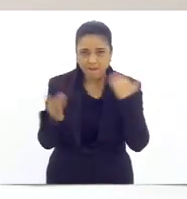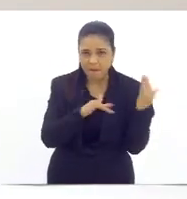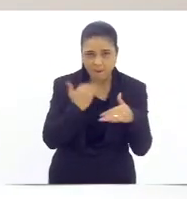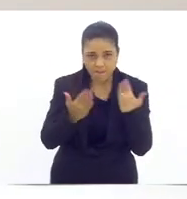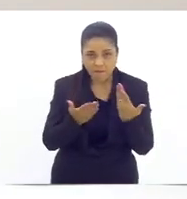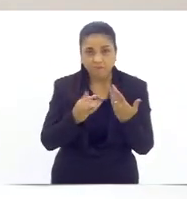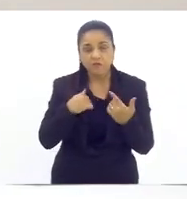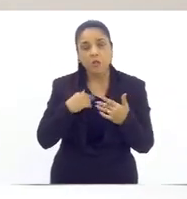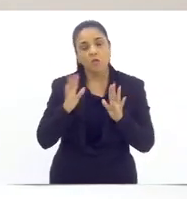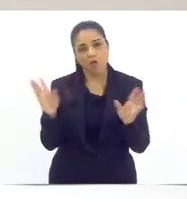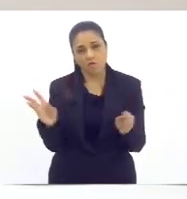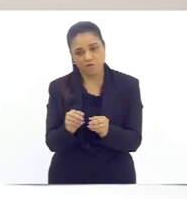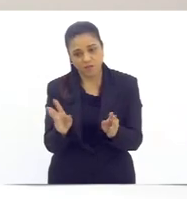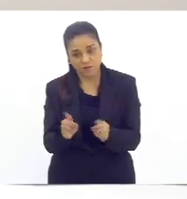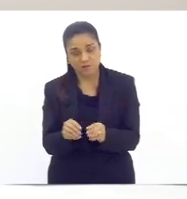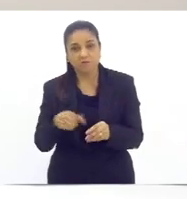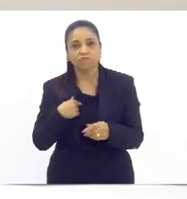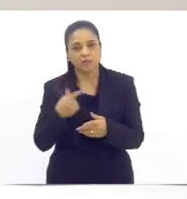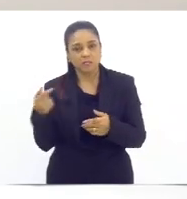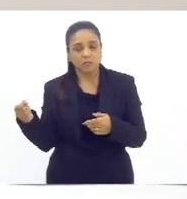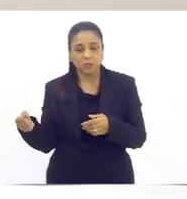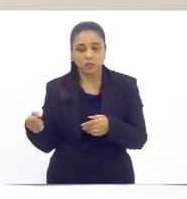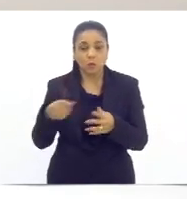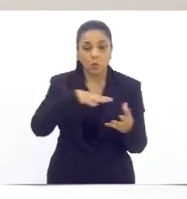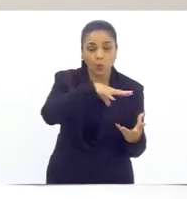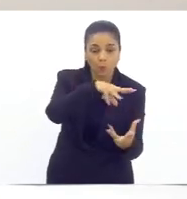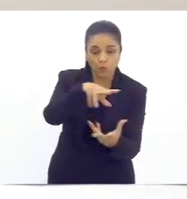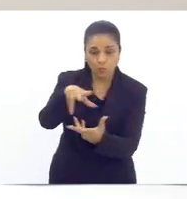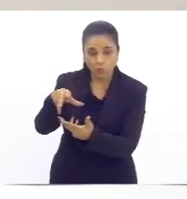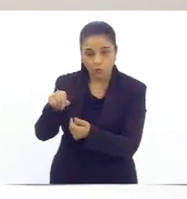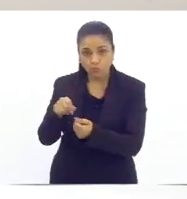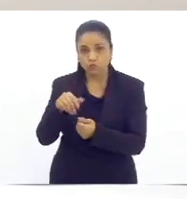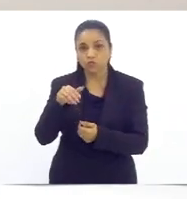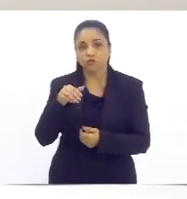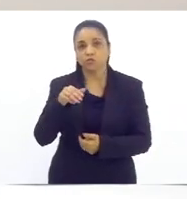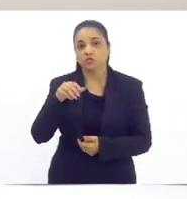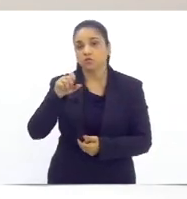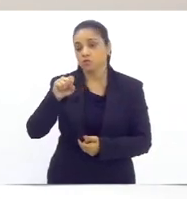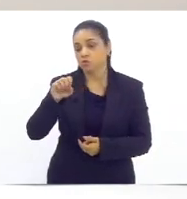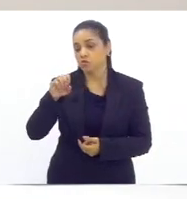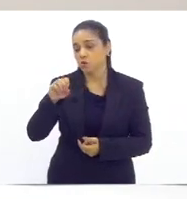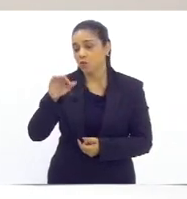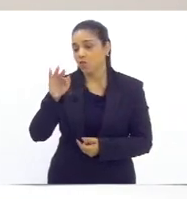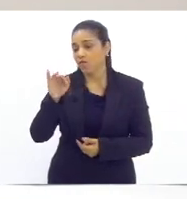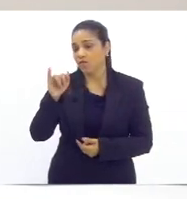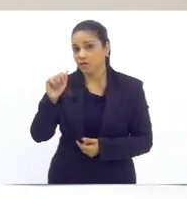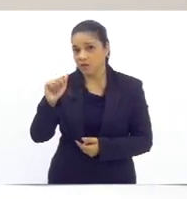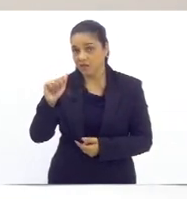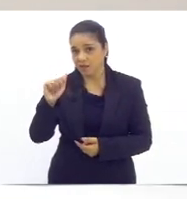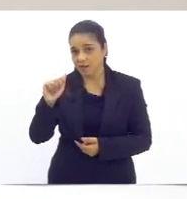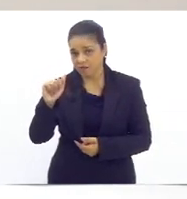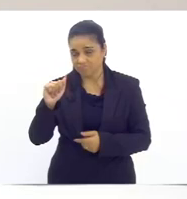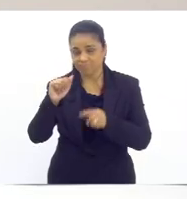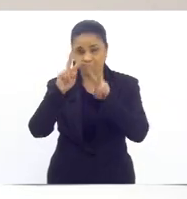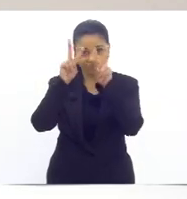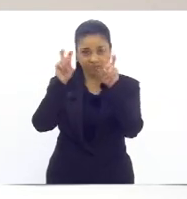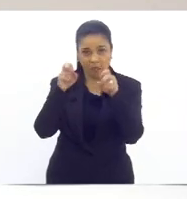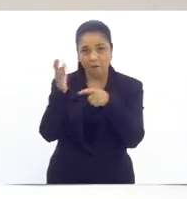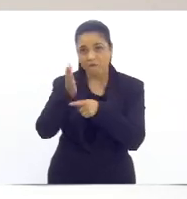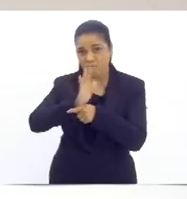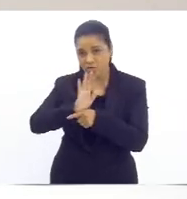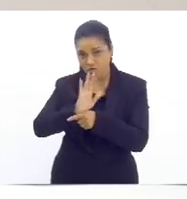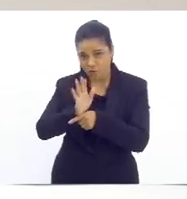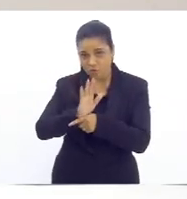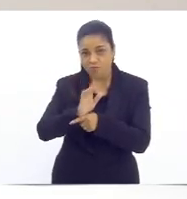quiser vai ter né a estreia do outro mundo de Sofia para quem quiser amanhã a gente vai estar marchando junto e é isso